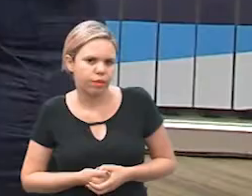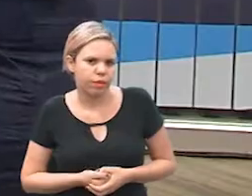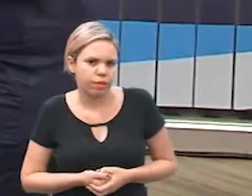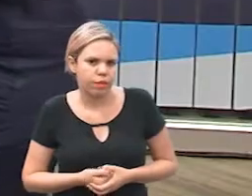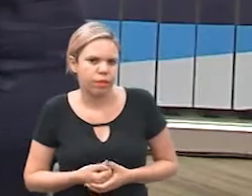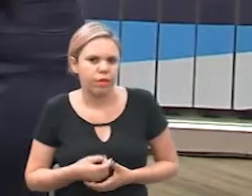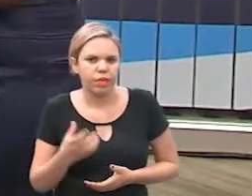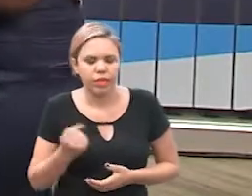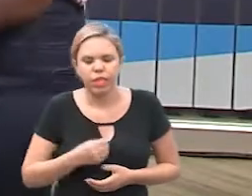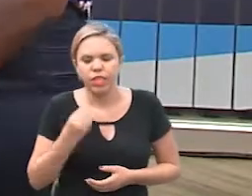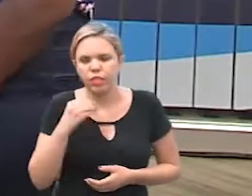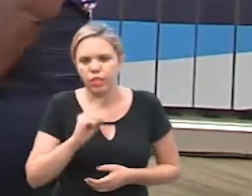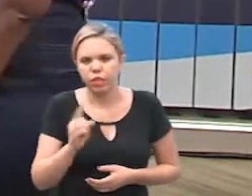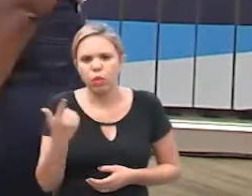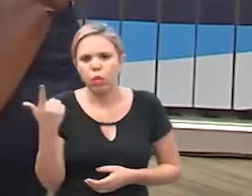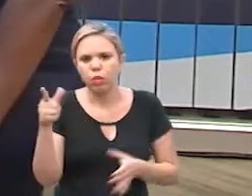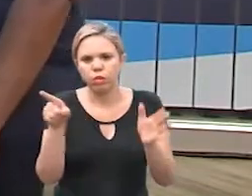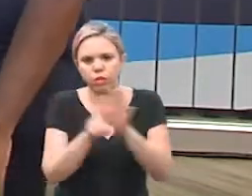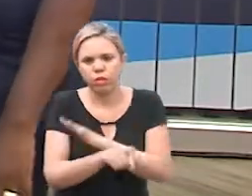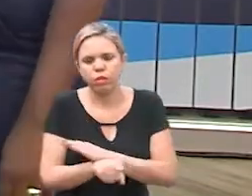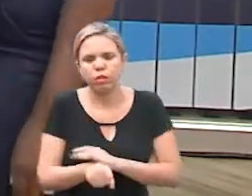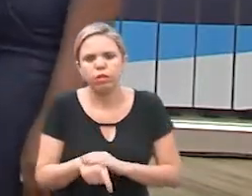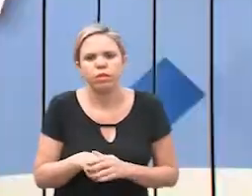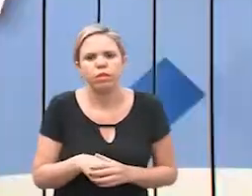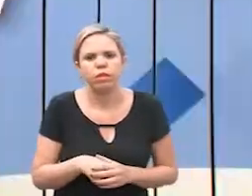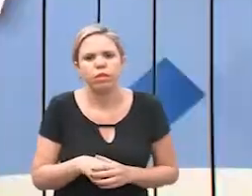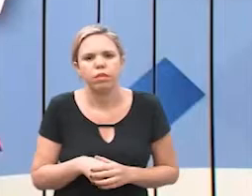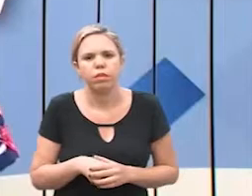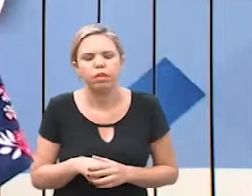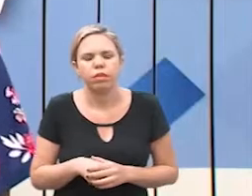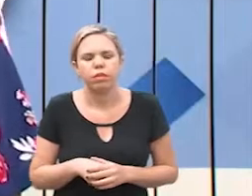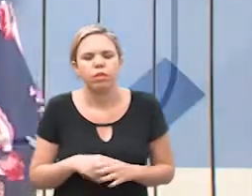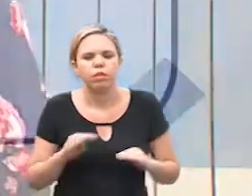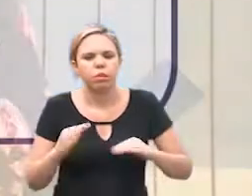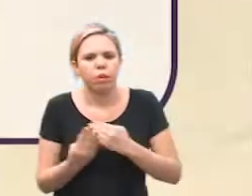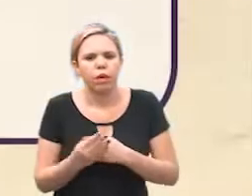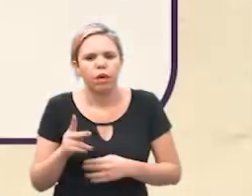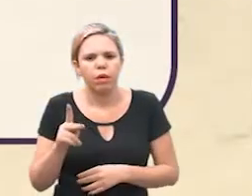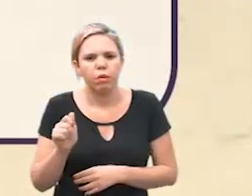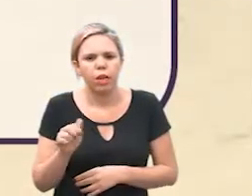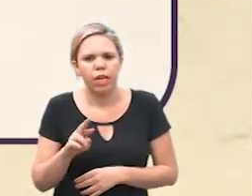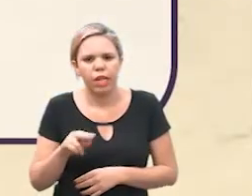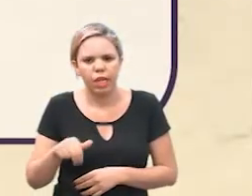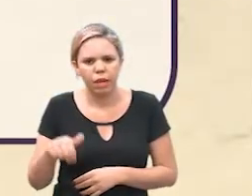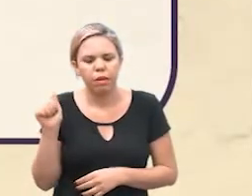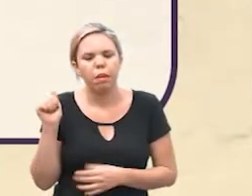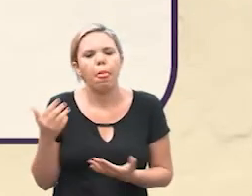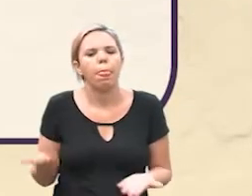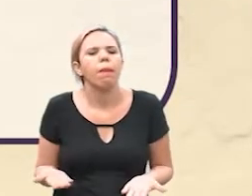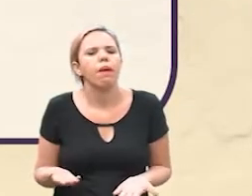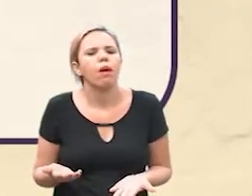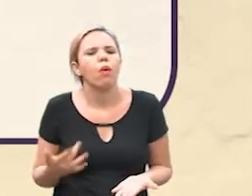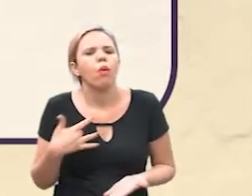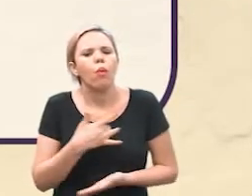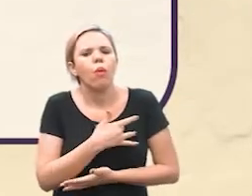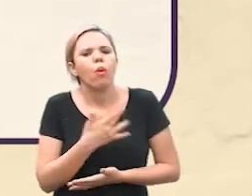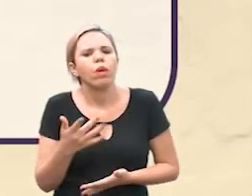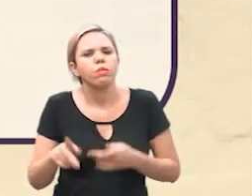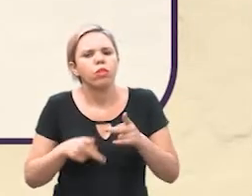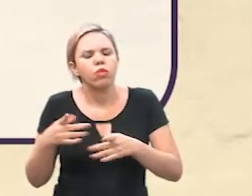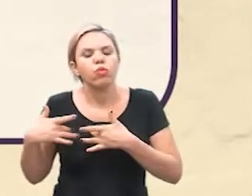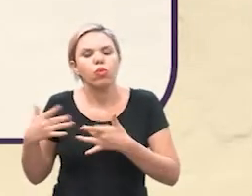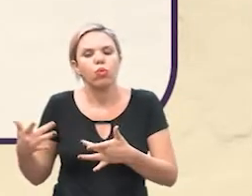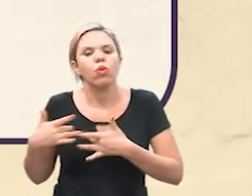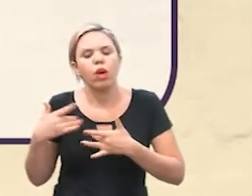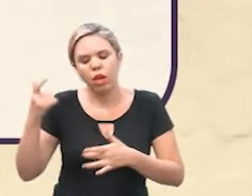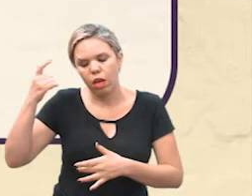De leite fraco. Tem mais uma perguntinha da Maria das Dores, do Jardim Paranapanema. Quais as condições de saúde para quem quer doar